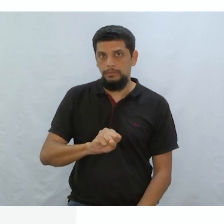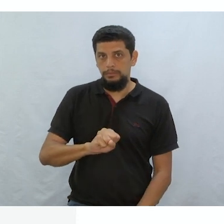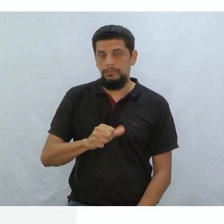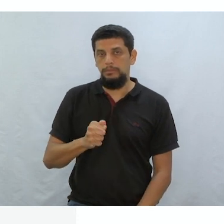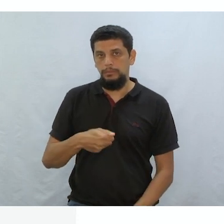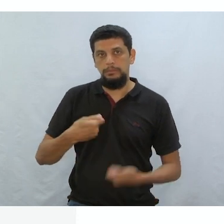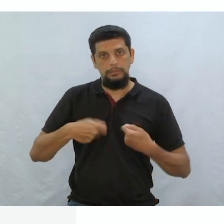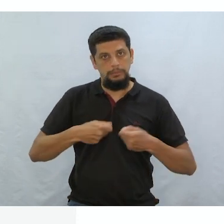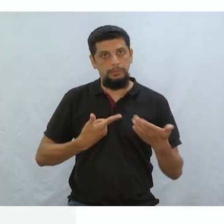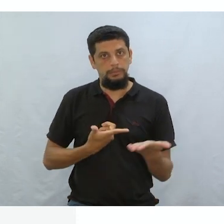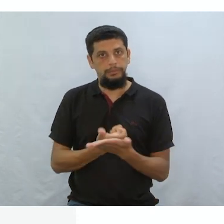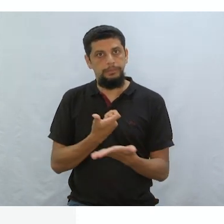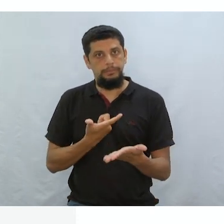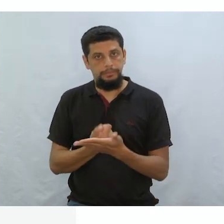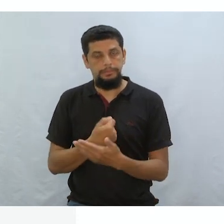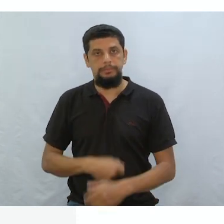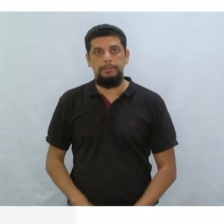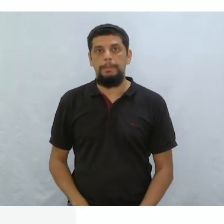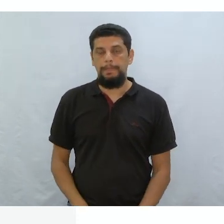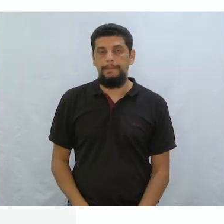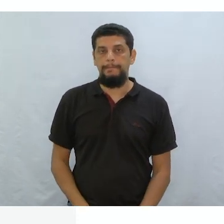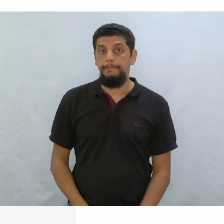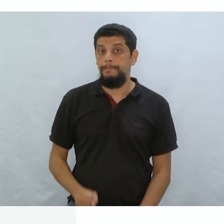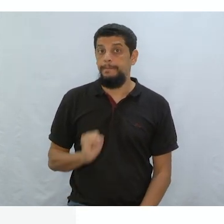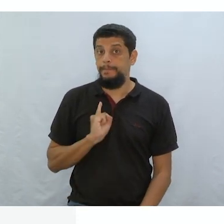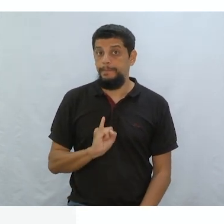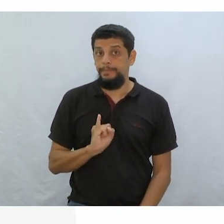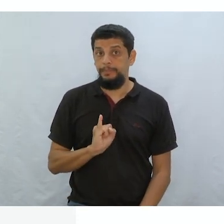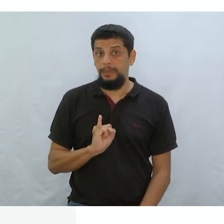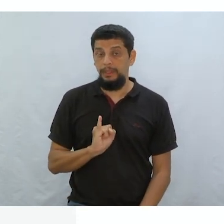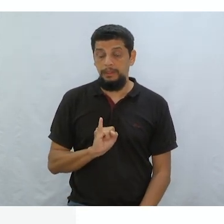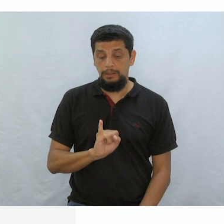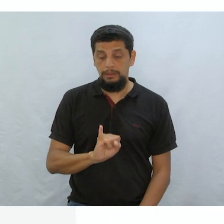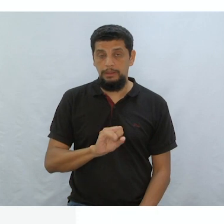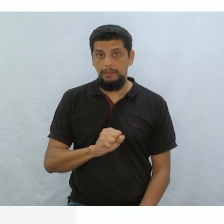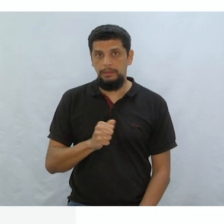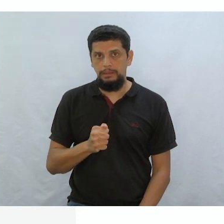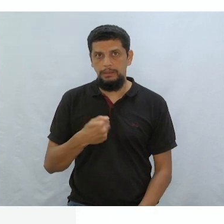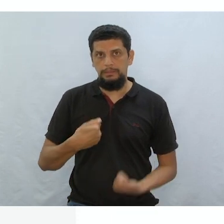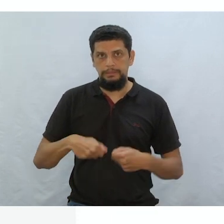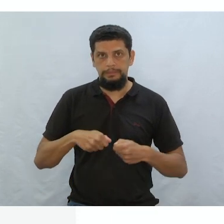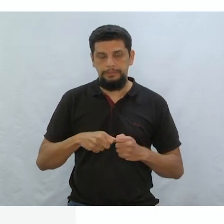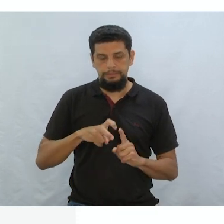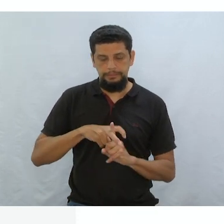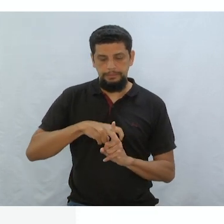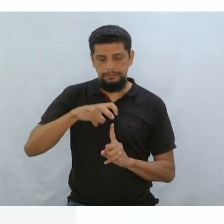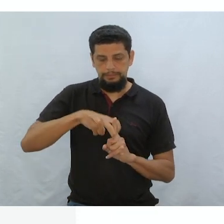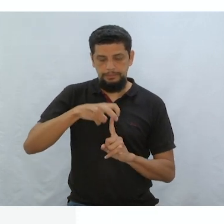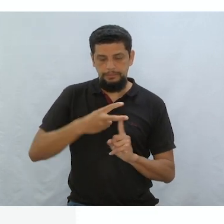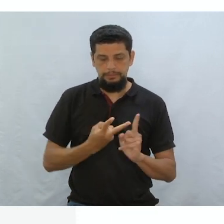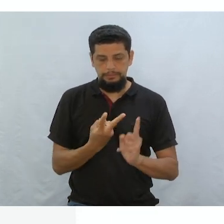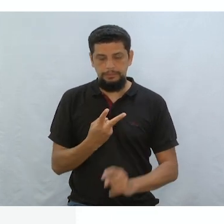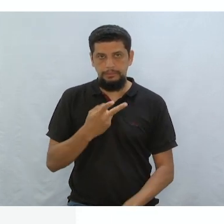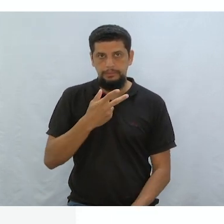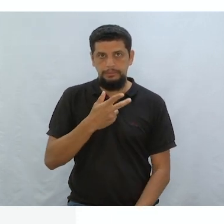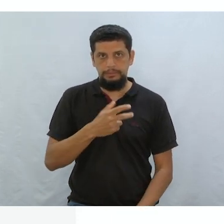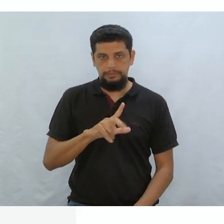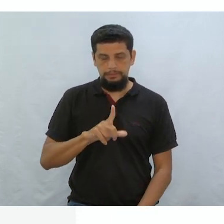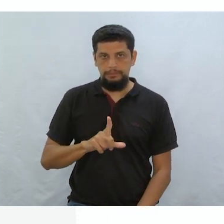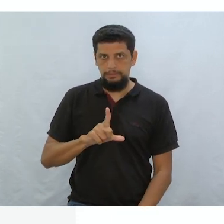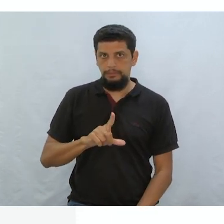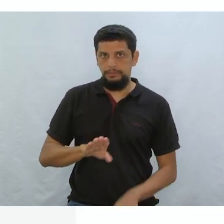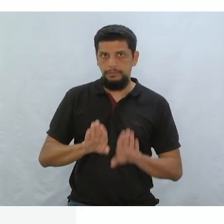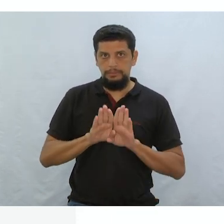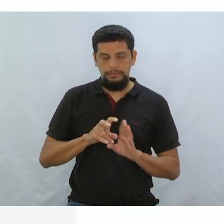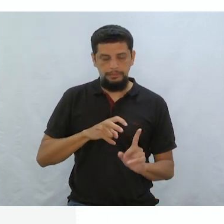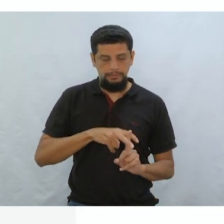comprar? Então, se a Isa precisa de uma garrafa de 2 litros, né? Ela precisa, no caso, a quantidade de